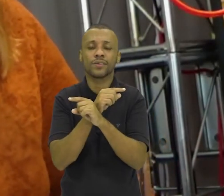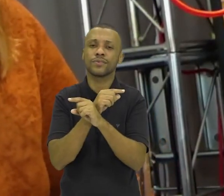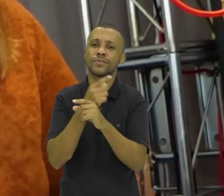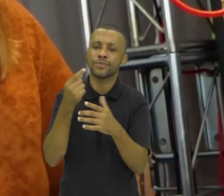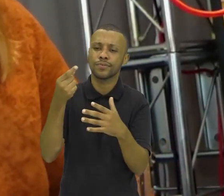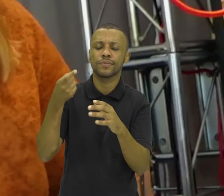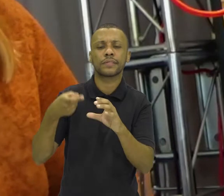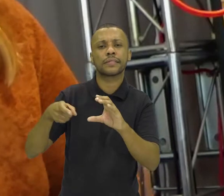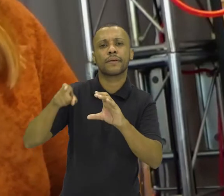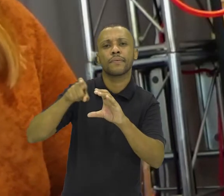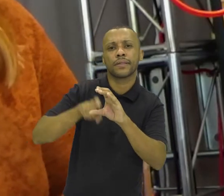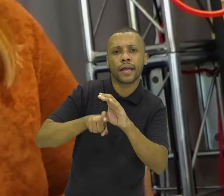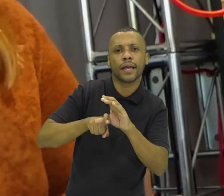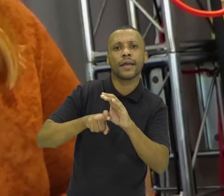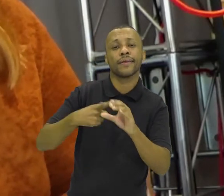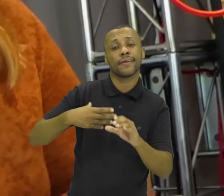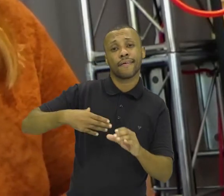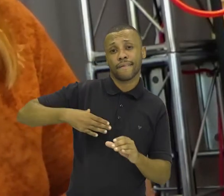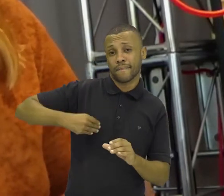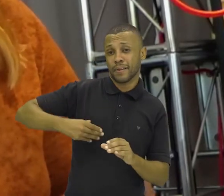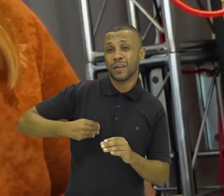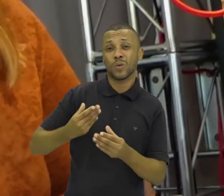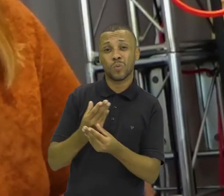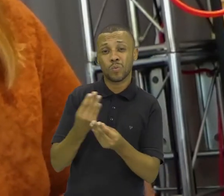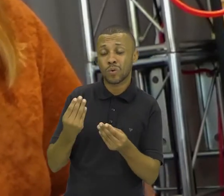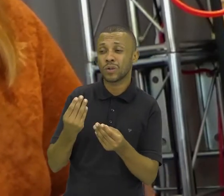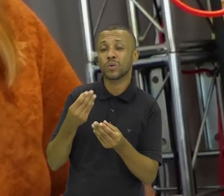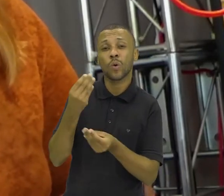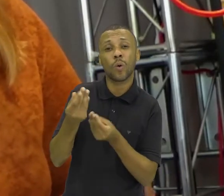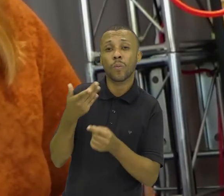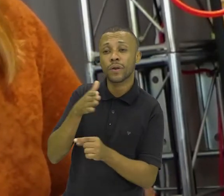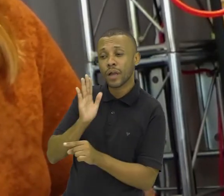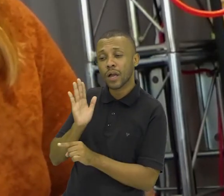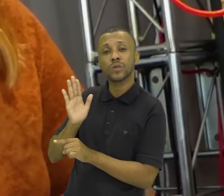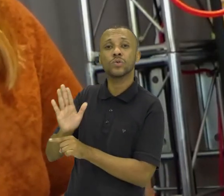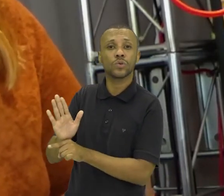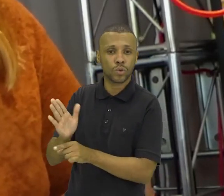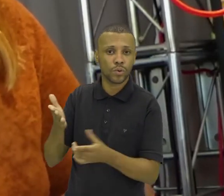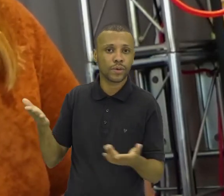dificuldades, autonomia, independência, 2 filhos lindos, né?